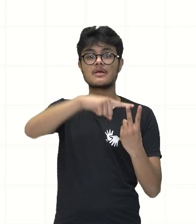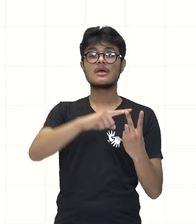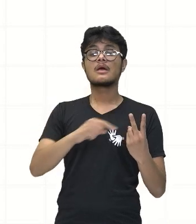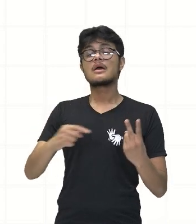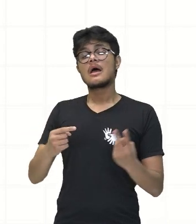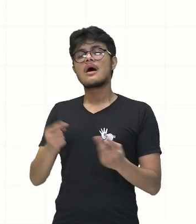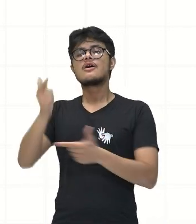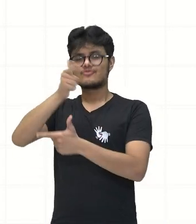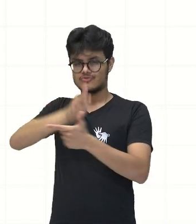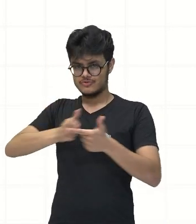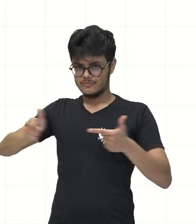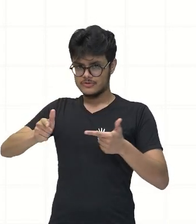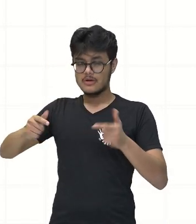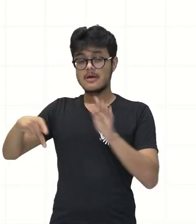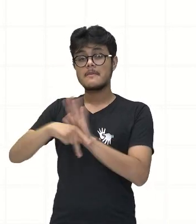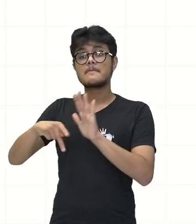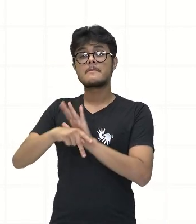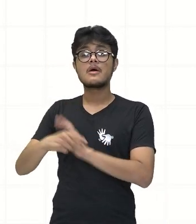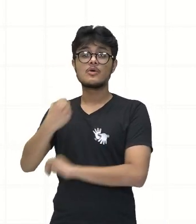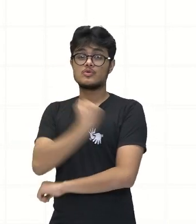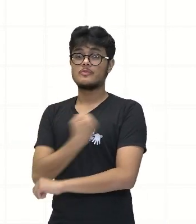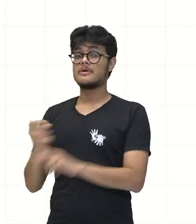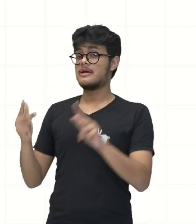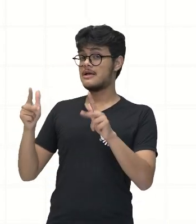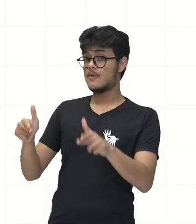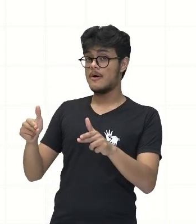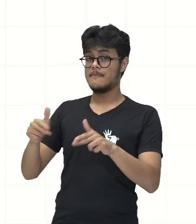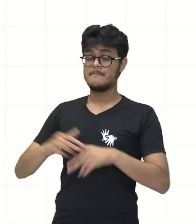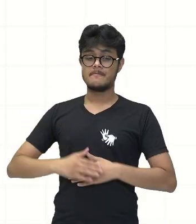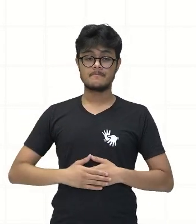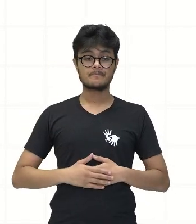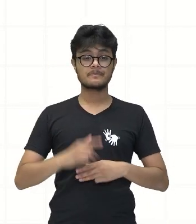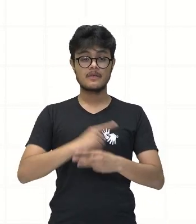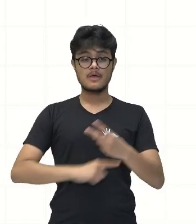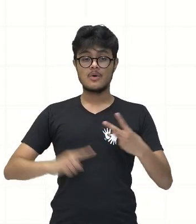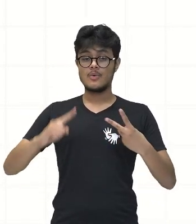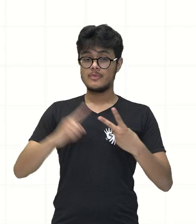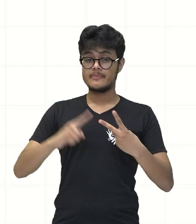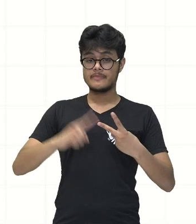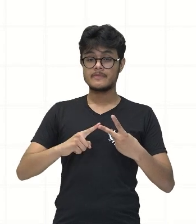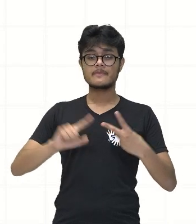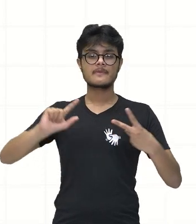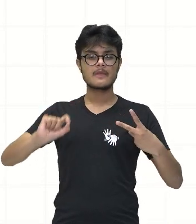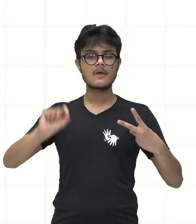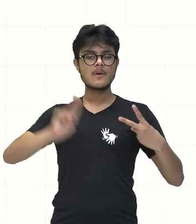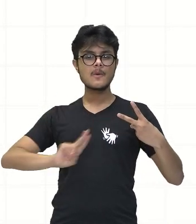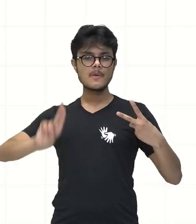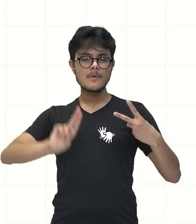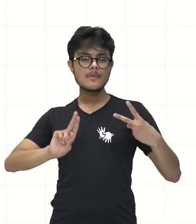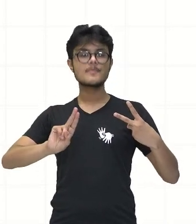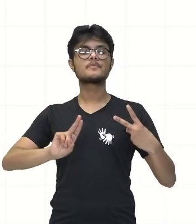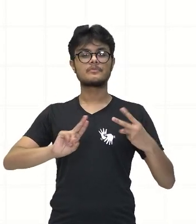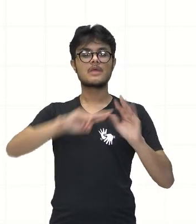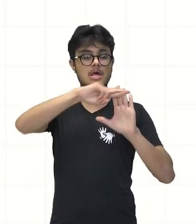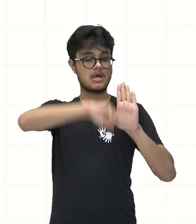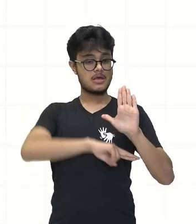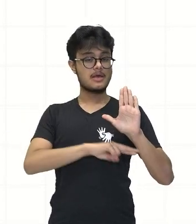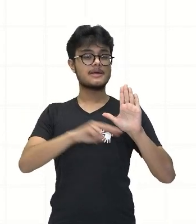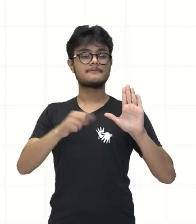de um número natural em fatores primos. E o segundo passo vai ser o seguinte, utilizar as propriedades,